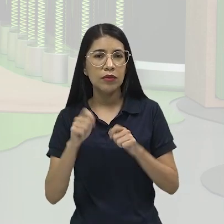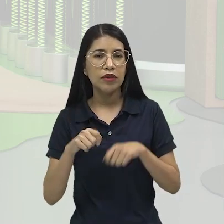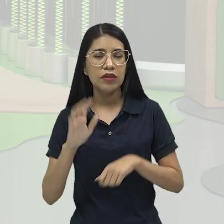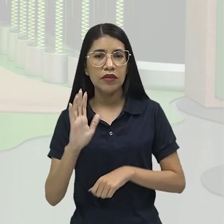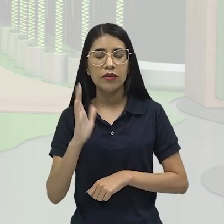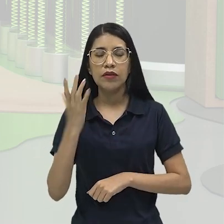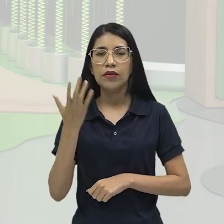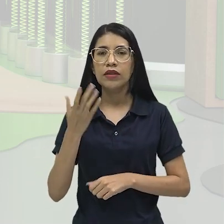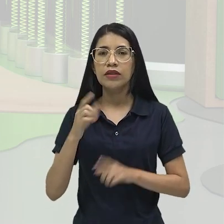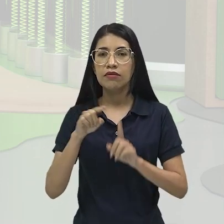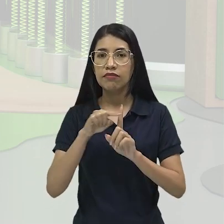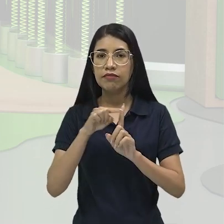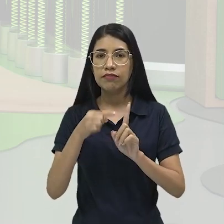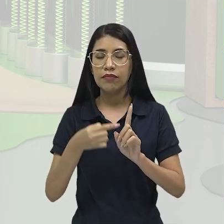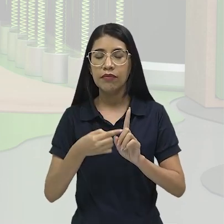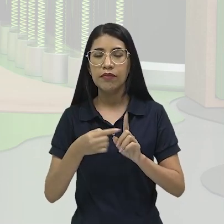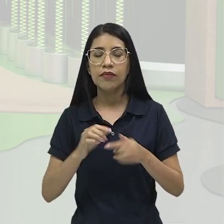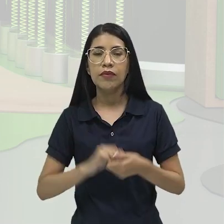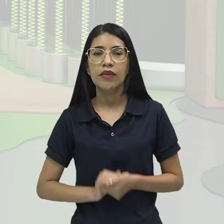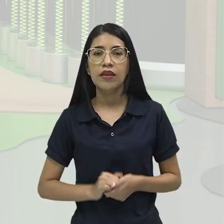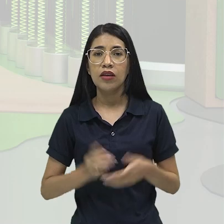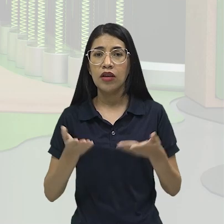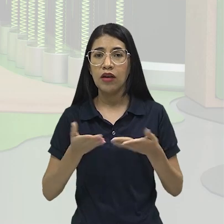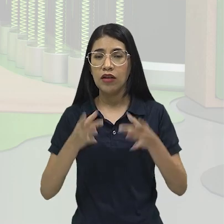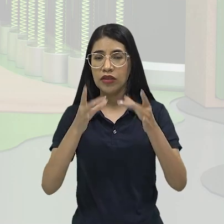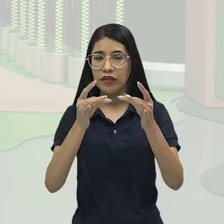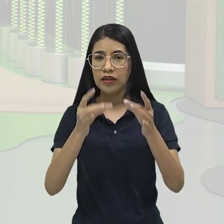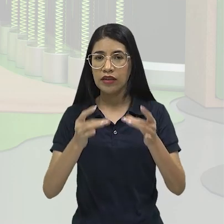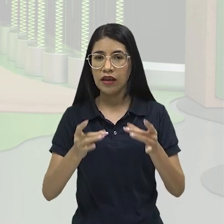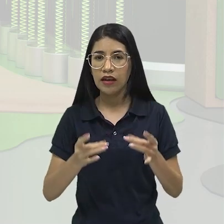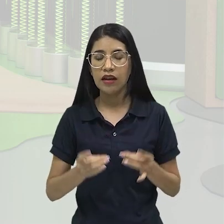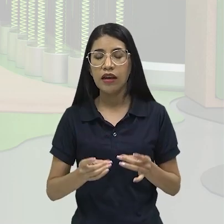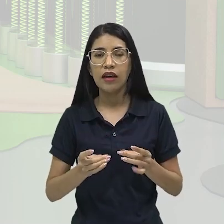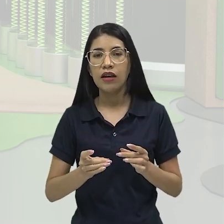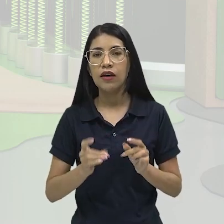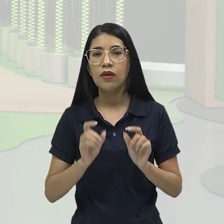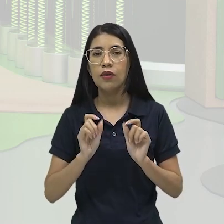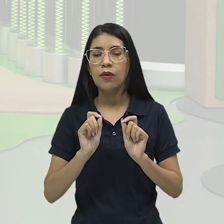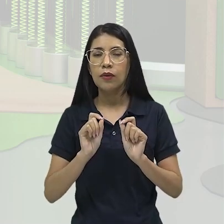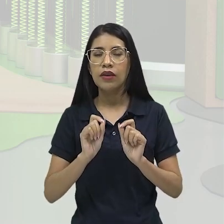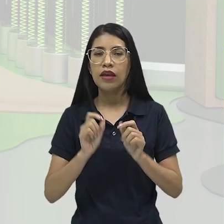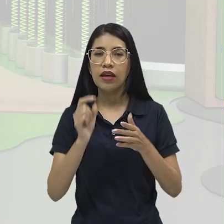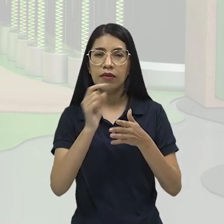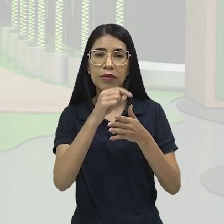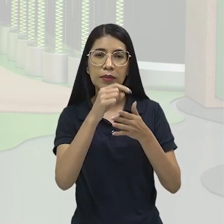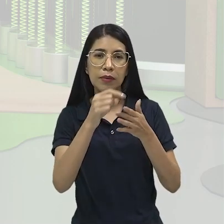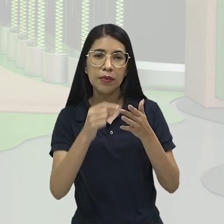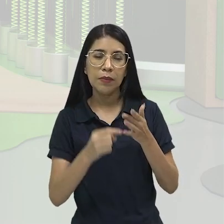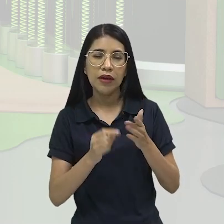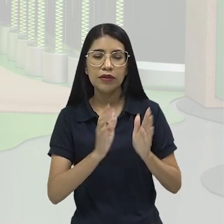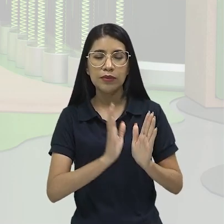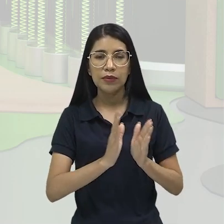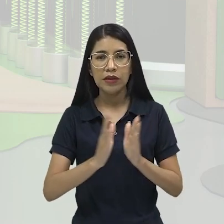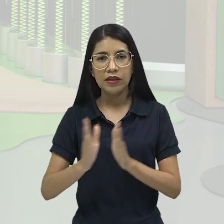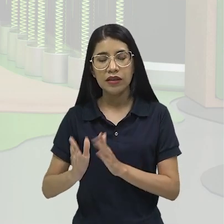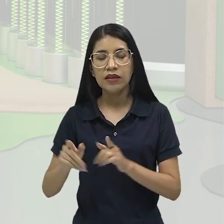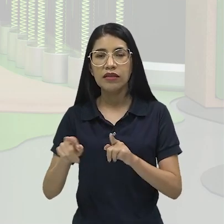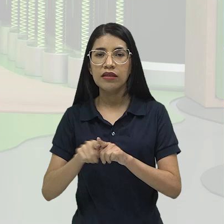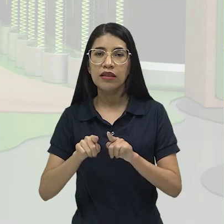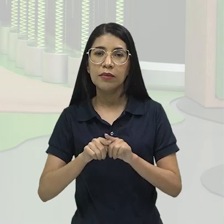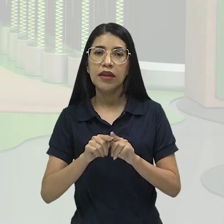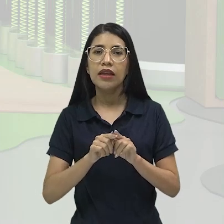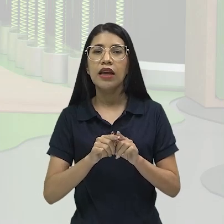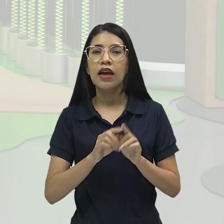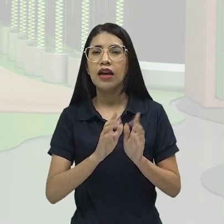evento ocorra. E a gente vai conhecer um pouquinho detalhadamente sobre cada um desses processos, sobre cada uma